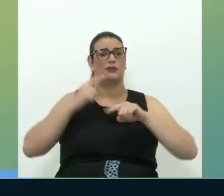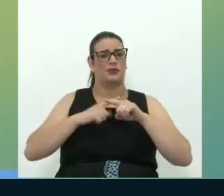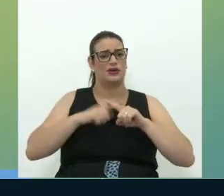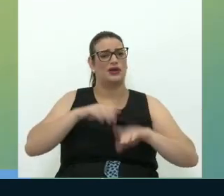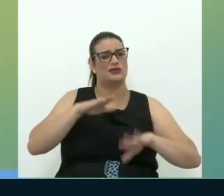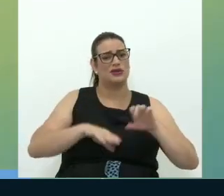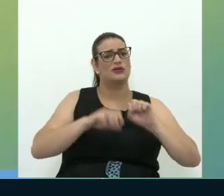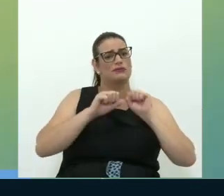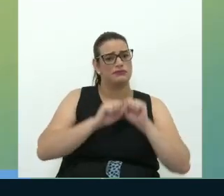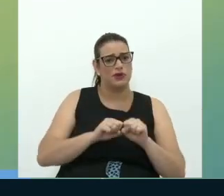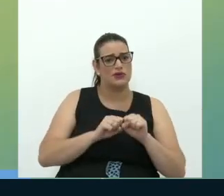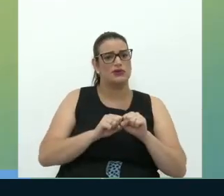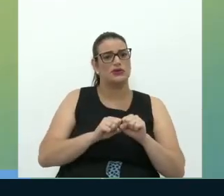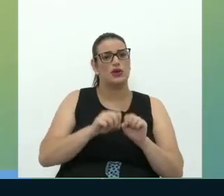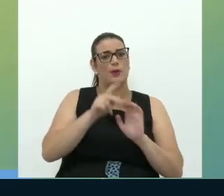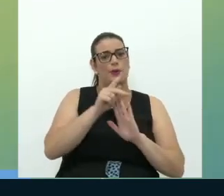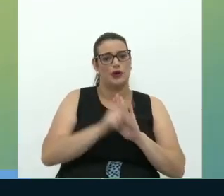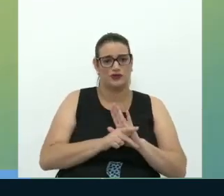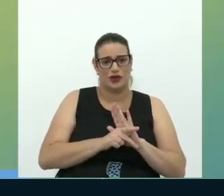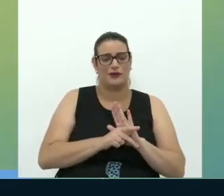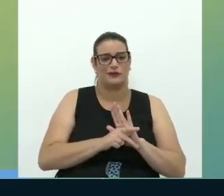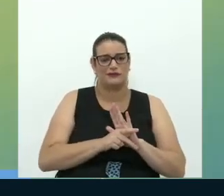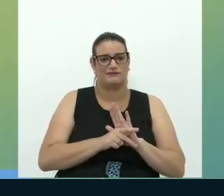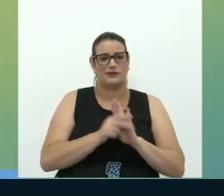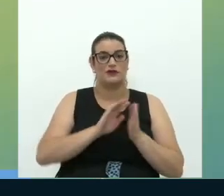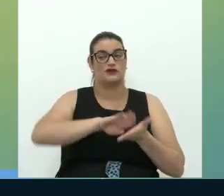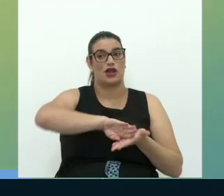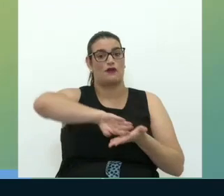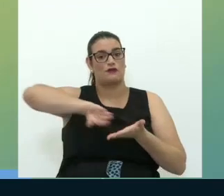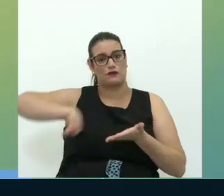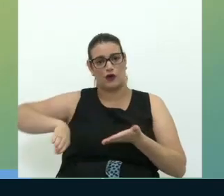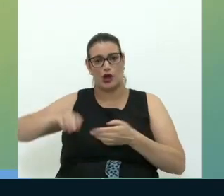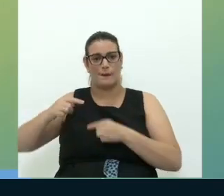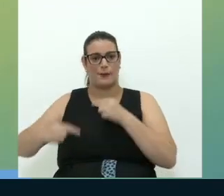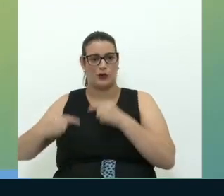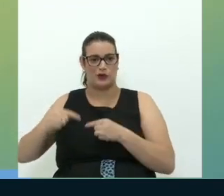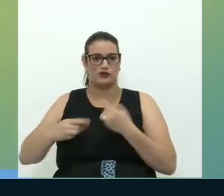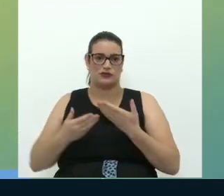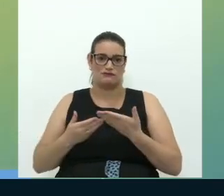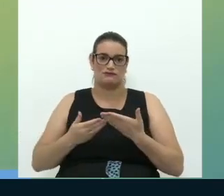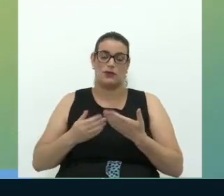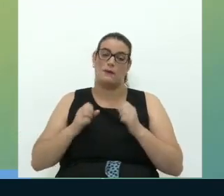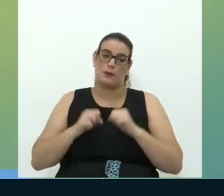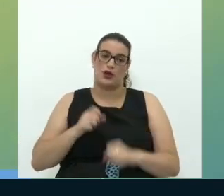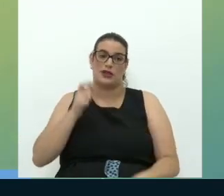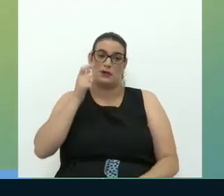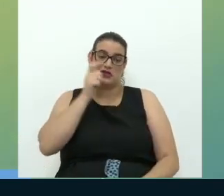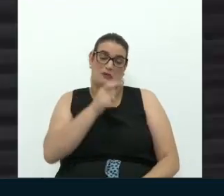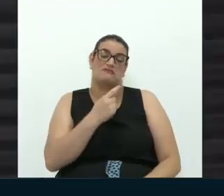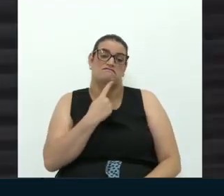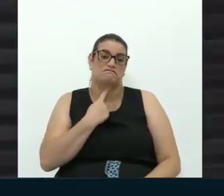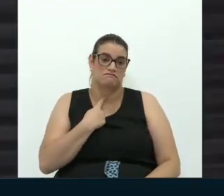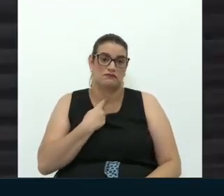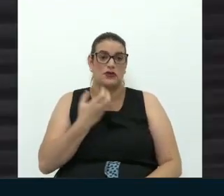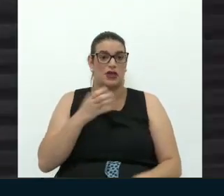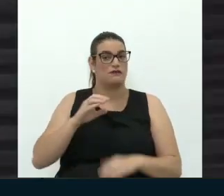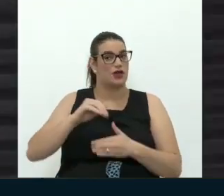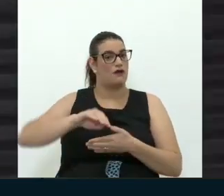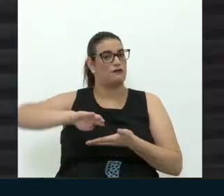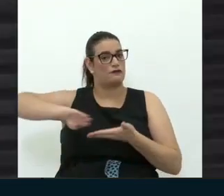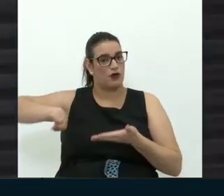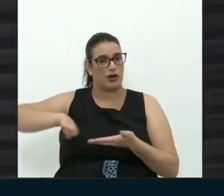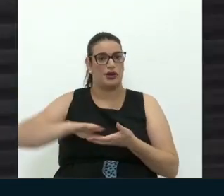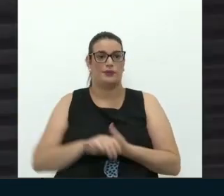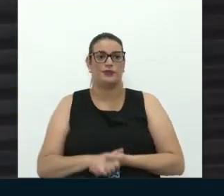um projeto também que a gente fique fora da política pode ser uma intenção pode ser deliberado é muito